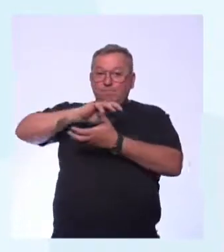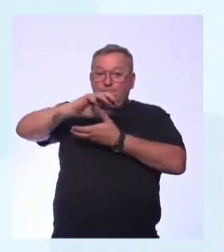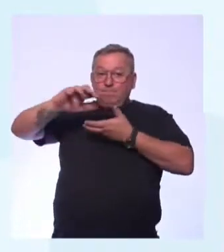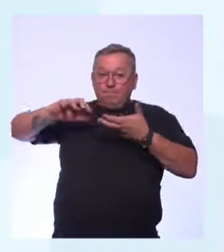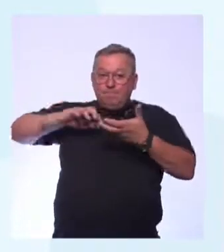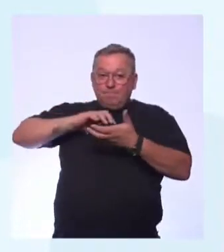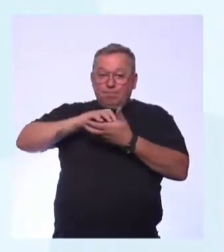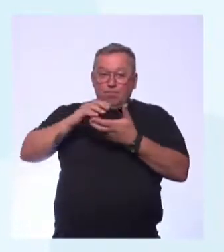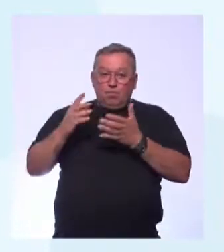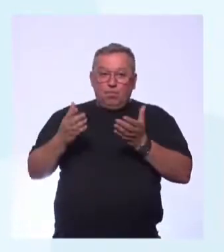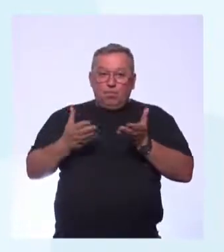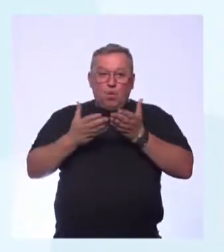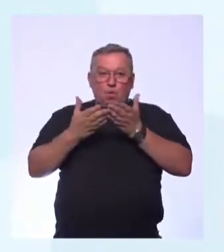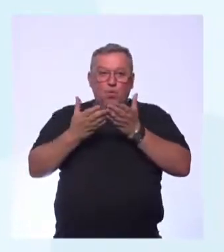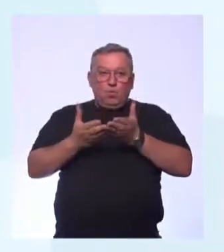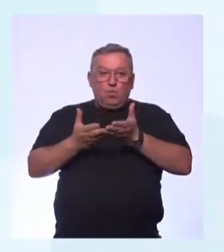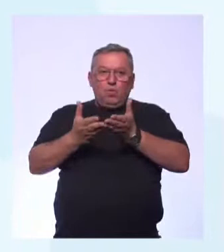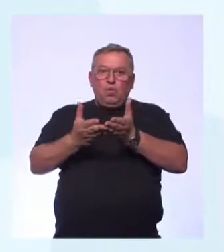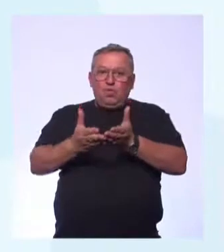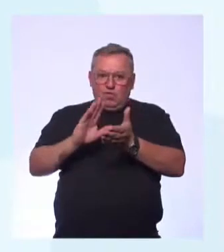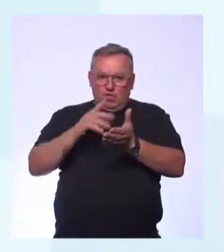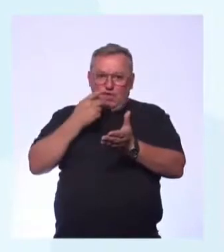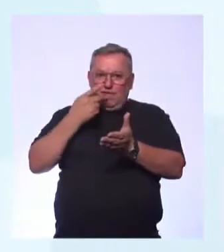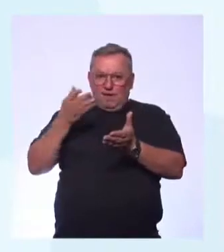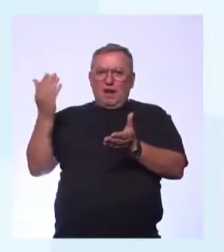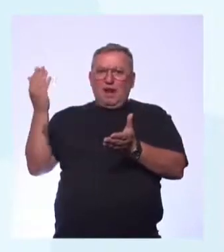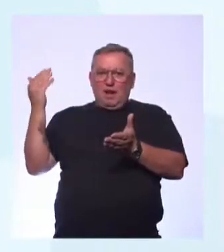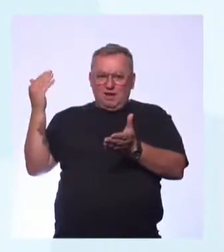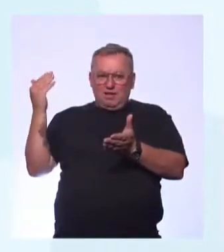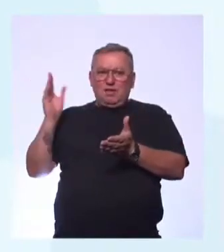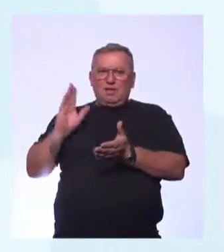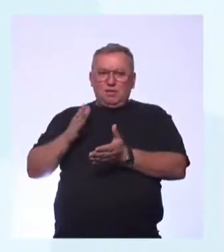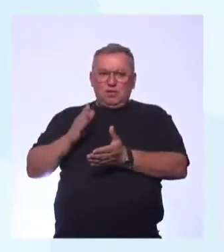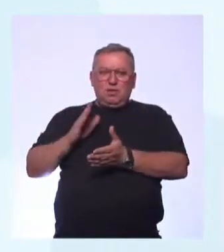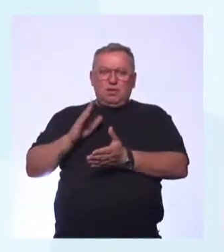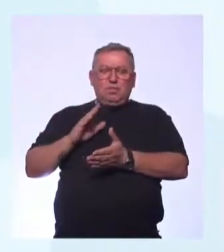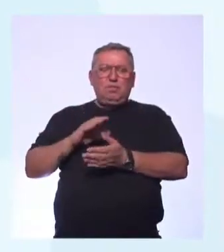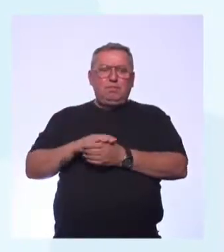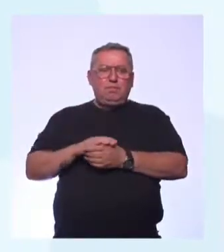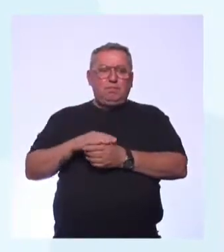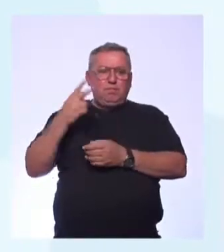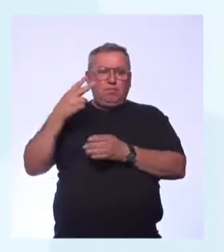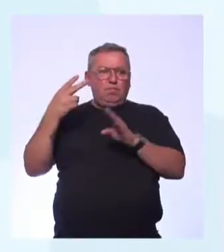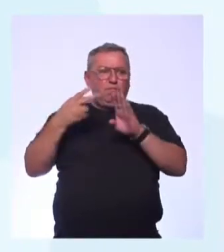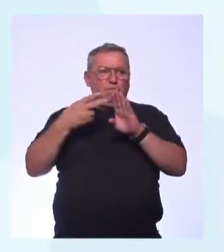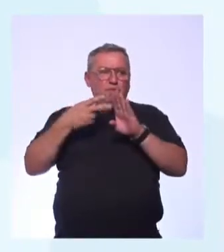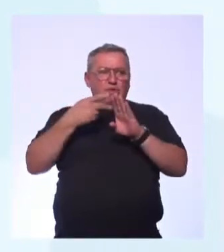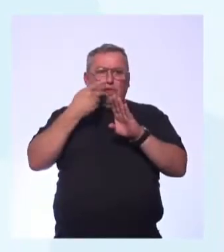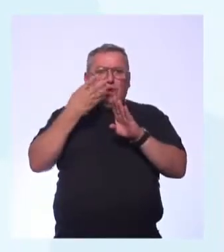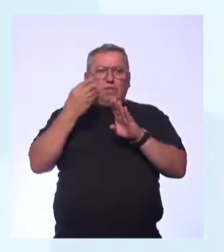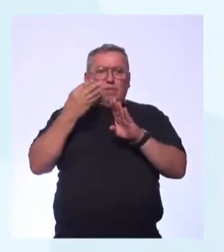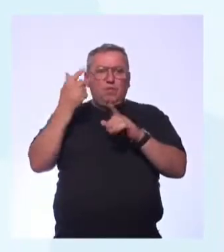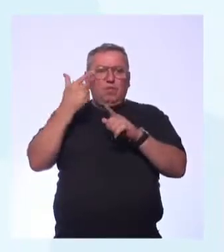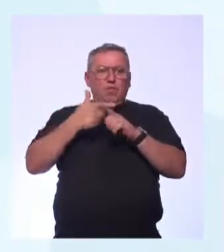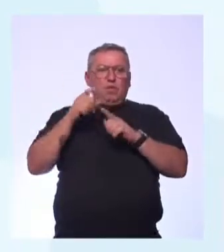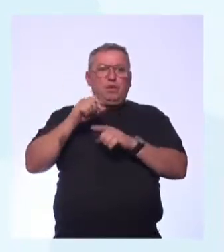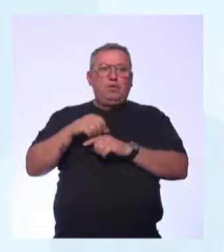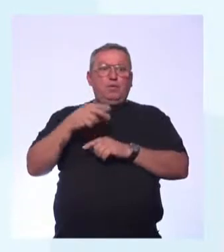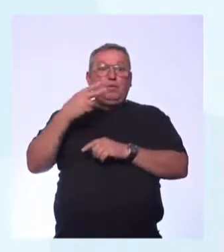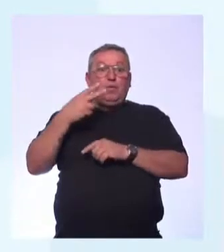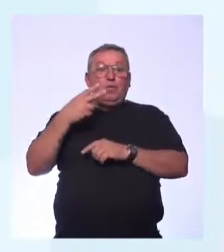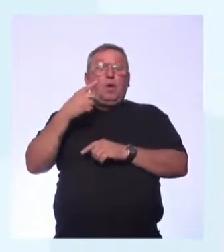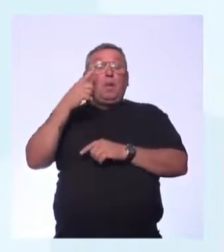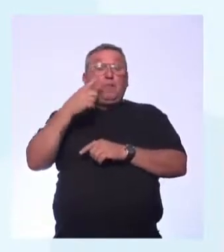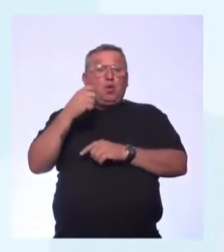do Porto. Eu já falei bastante da Revolução do Porto na outra aula, né, professor? Acho que segundo bimestre exploramos bastante esse tema.